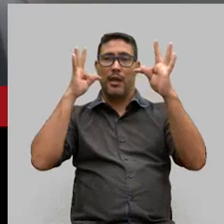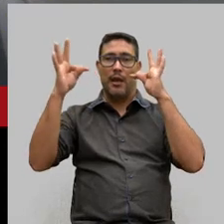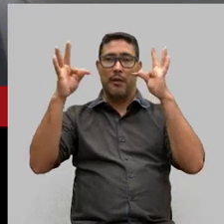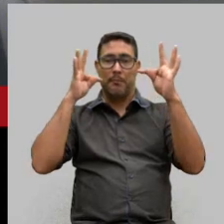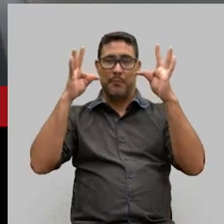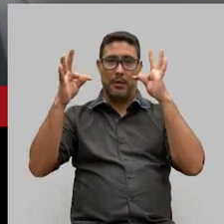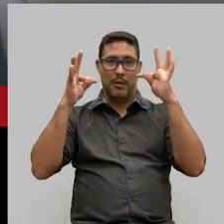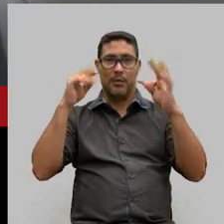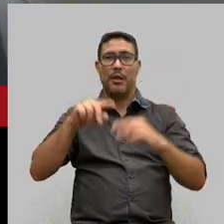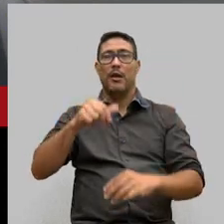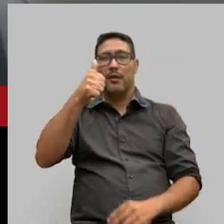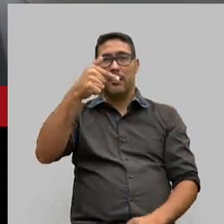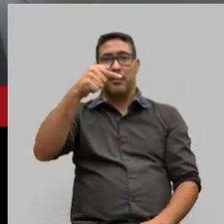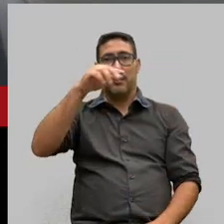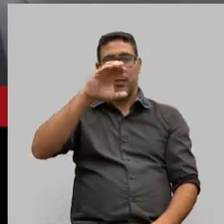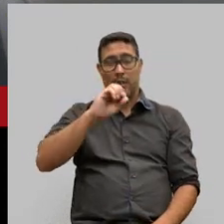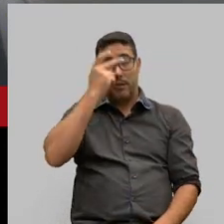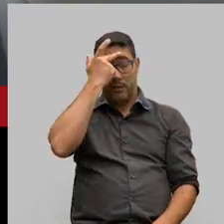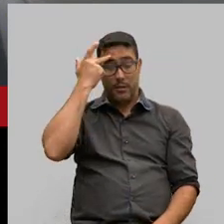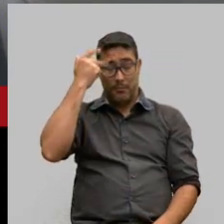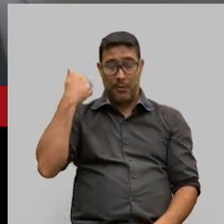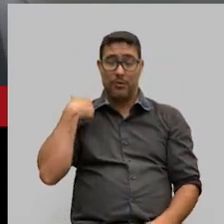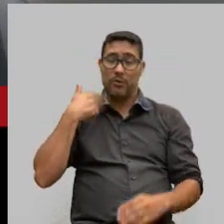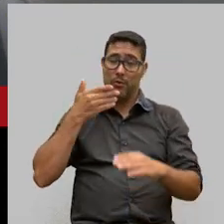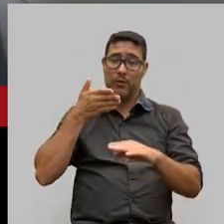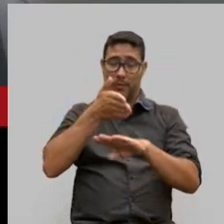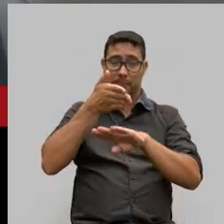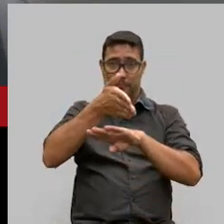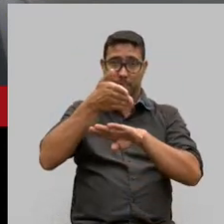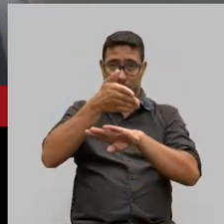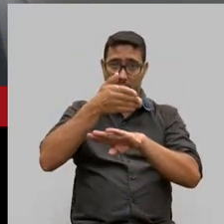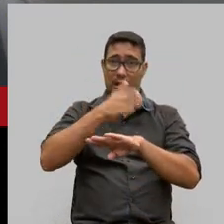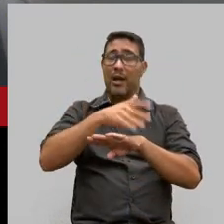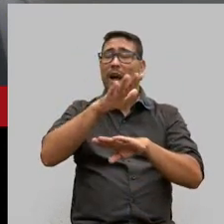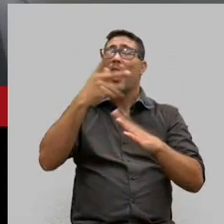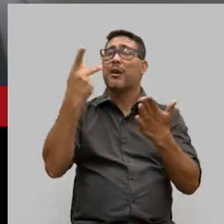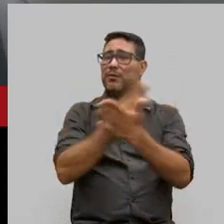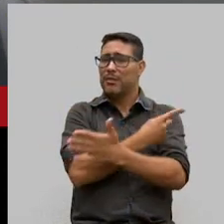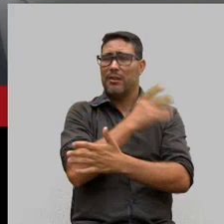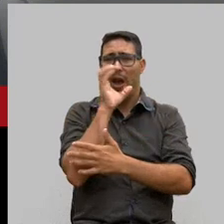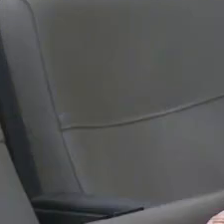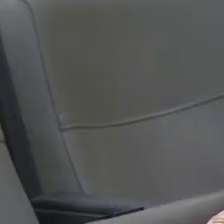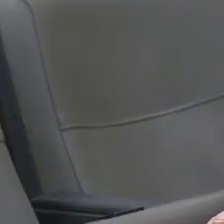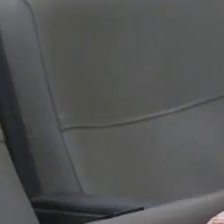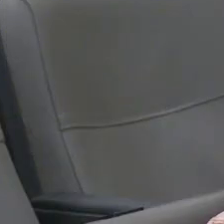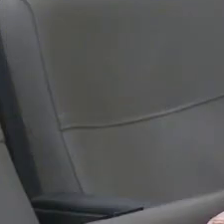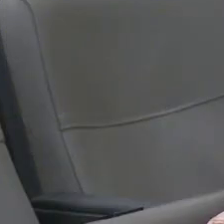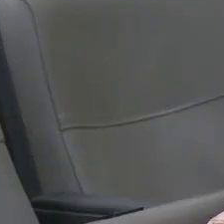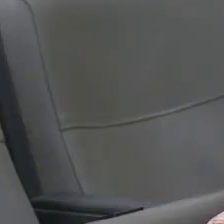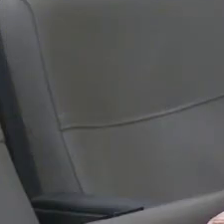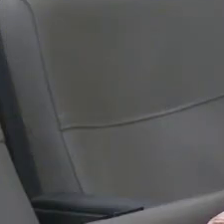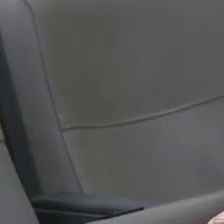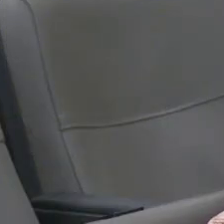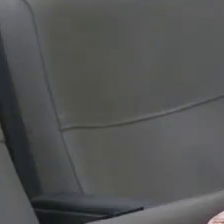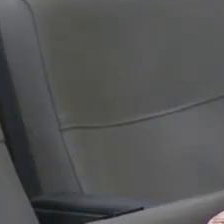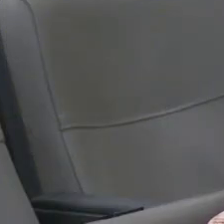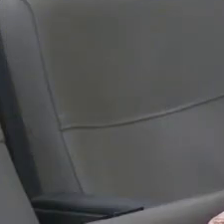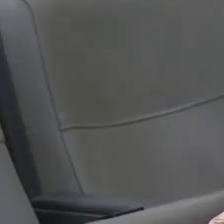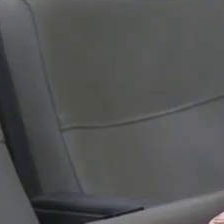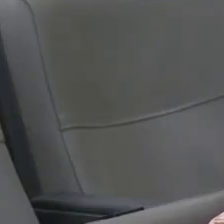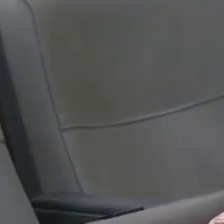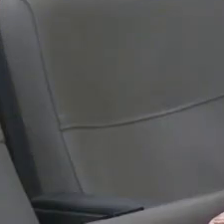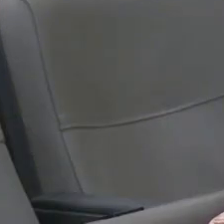170 pessoas assistidas não foi do dia paraa noite nós tivemos assim muita luta muita briga